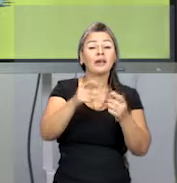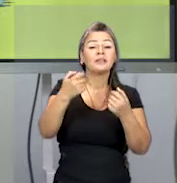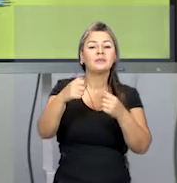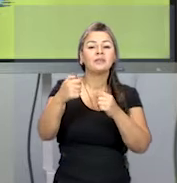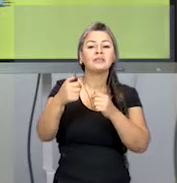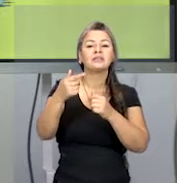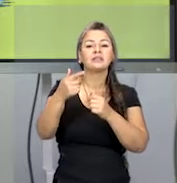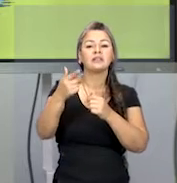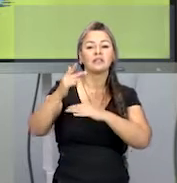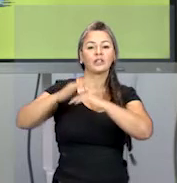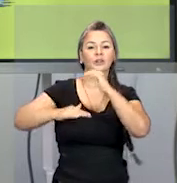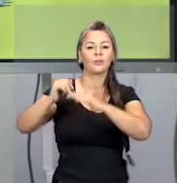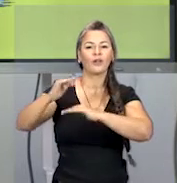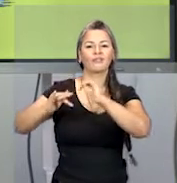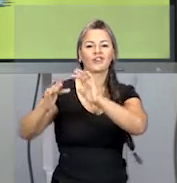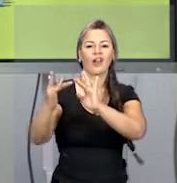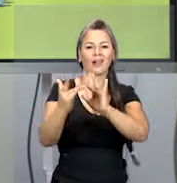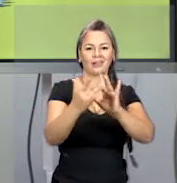Então,